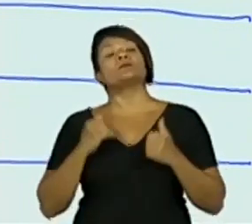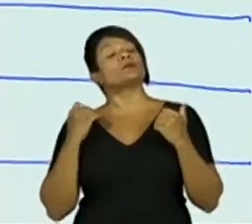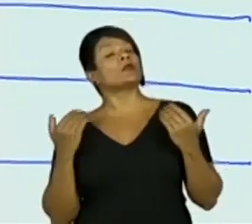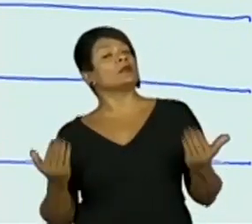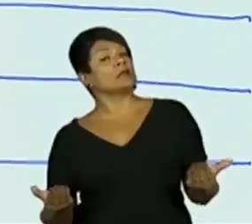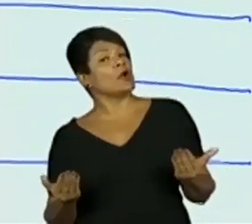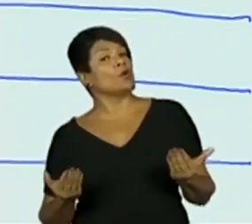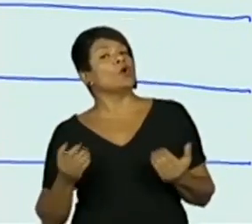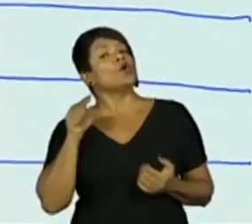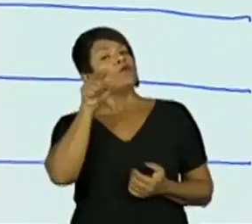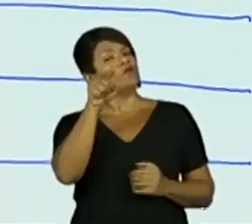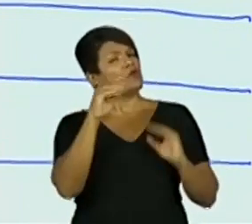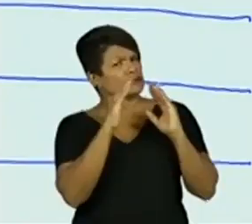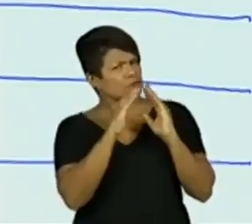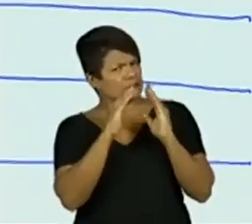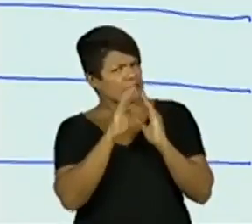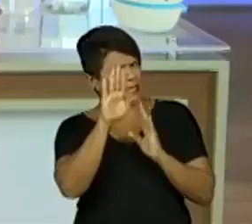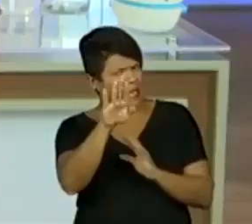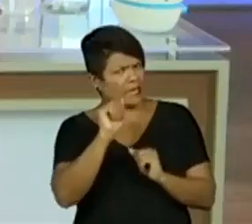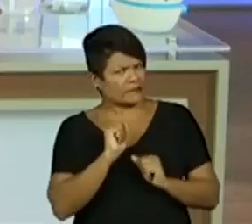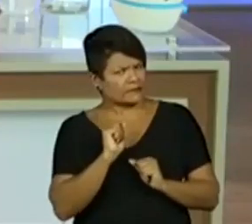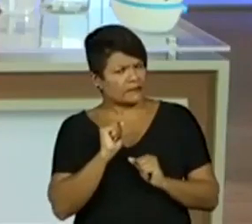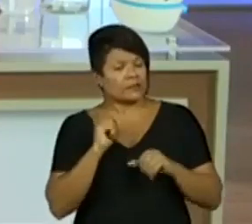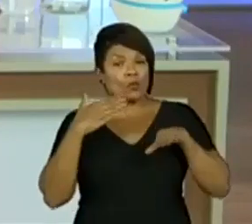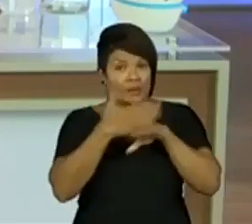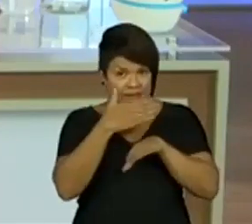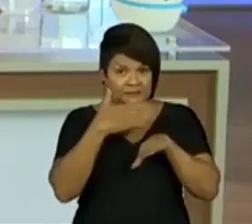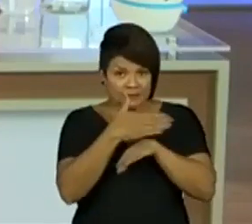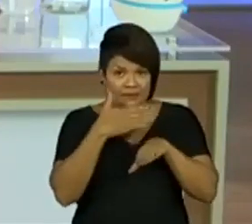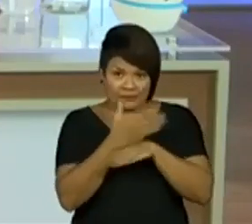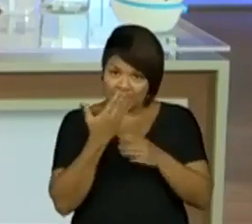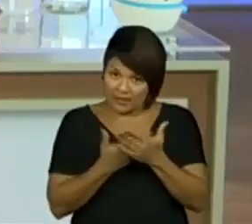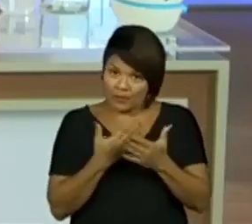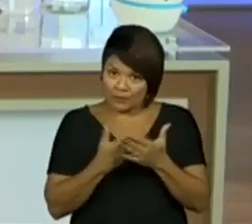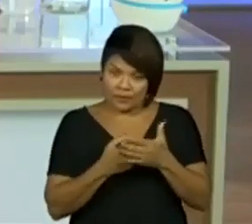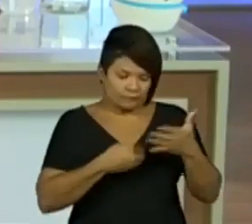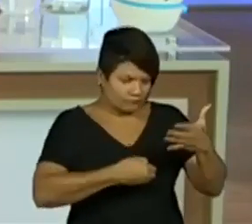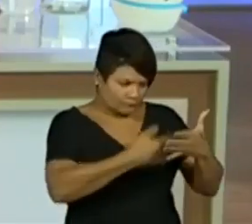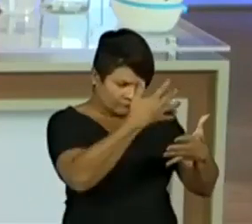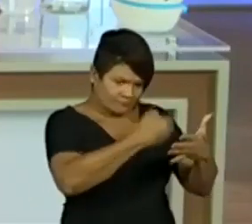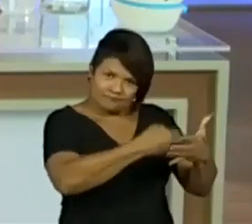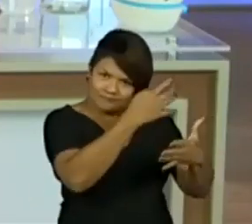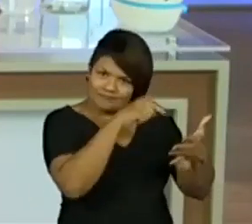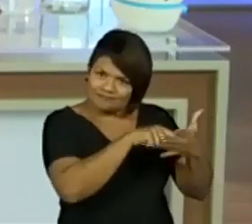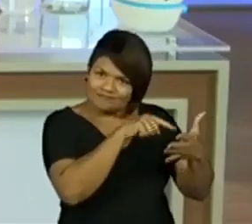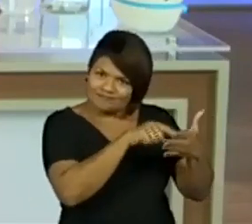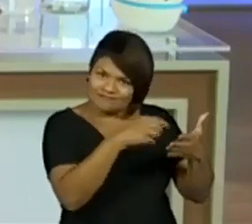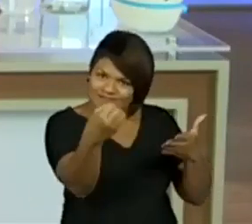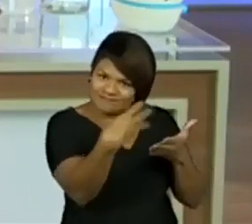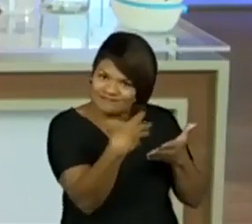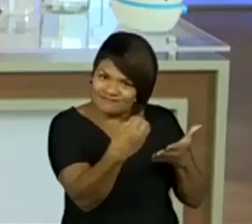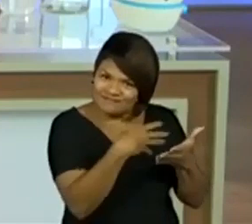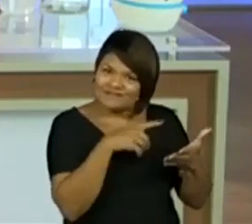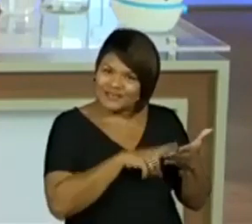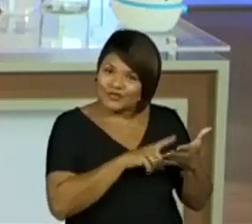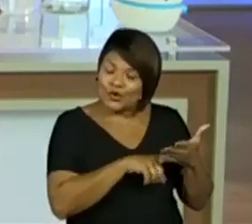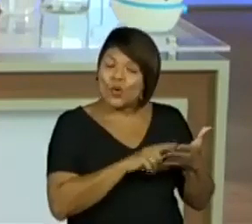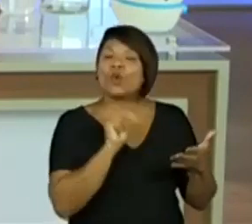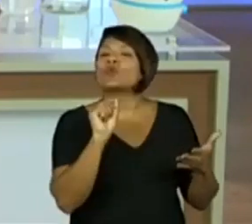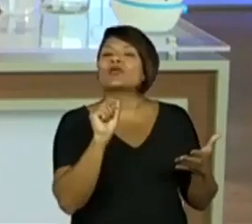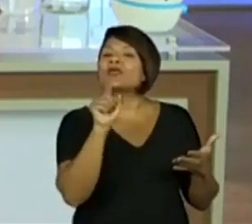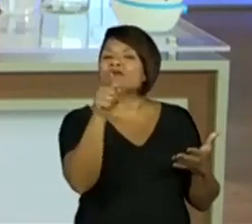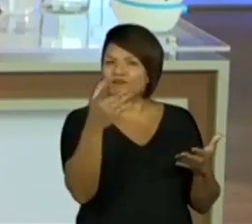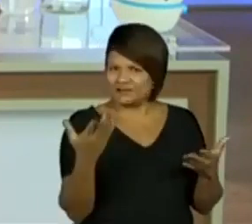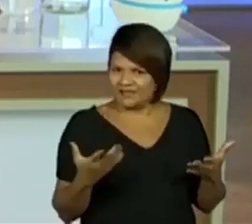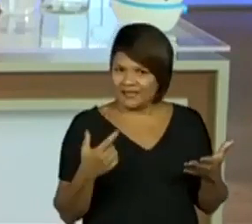Então, vocês que estão em casa, estão participando da aula, vamos acompanhar aqui no chat as